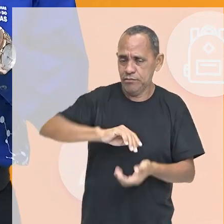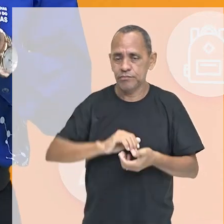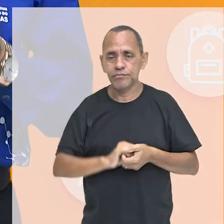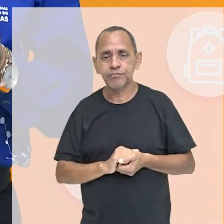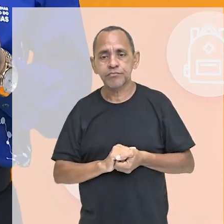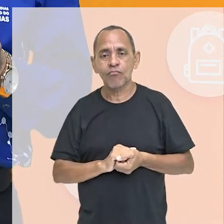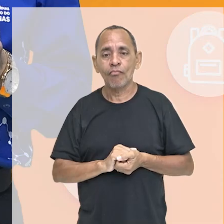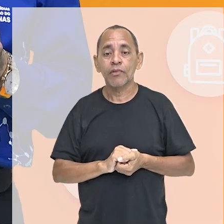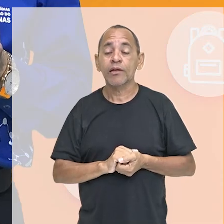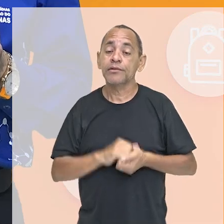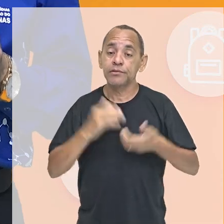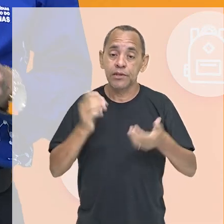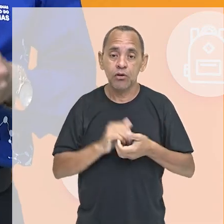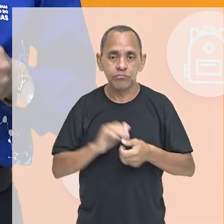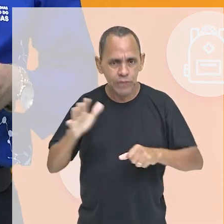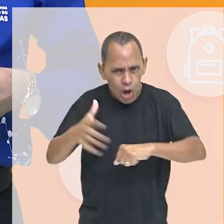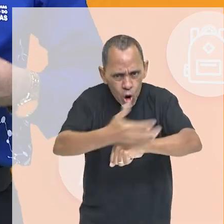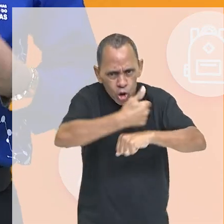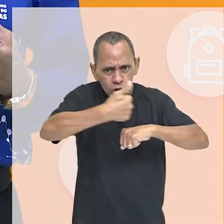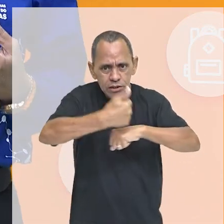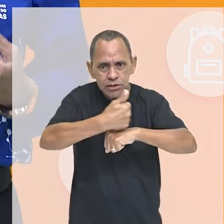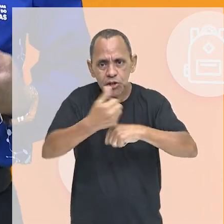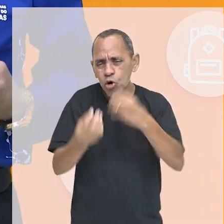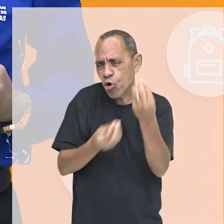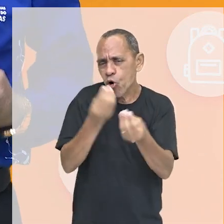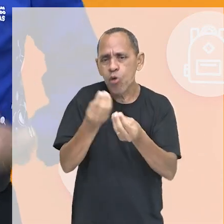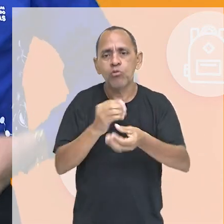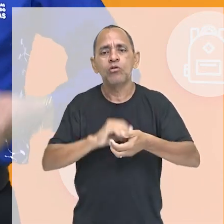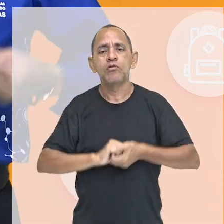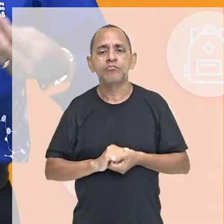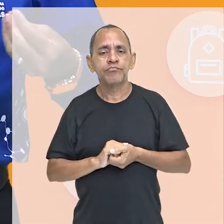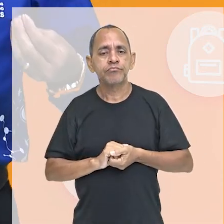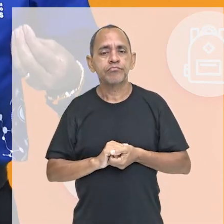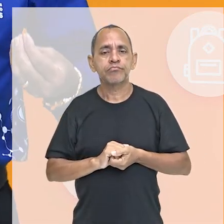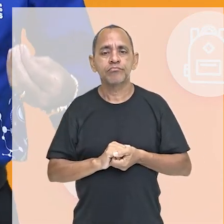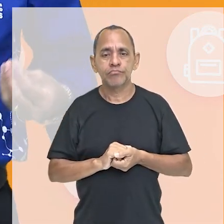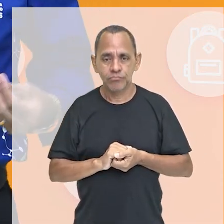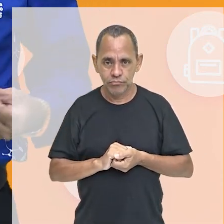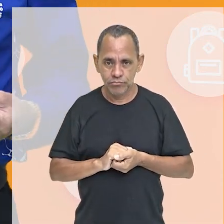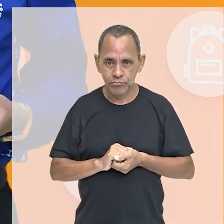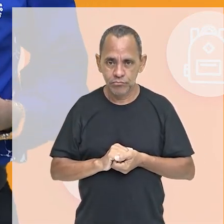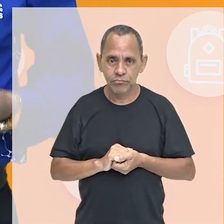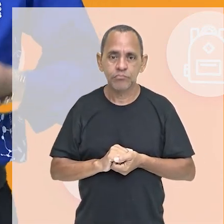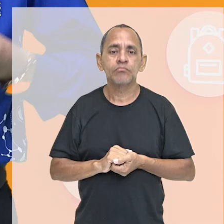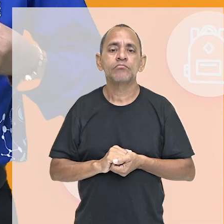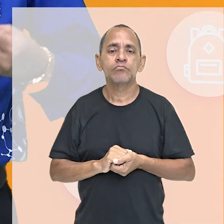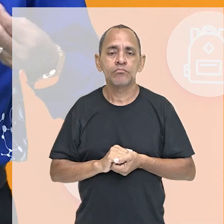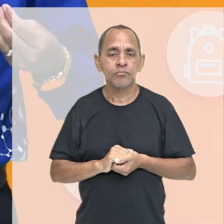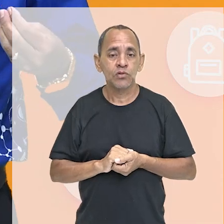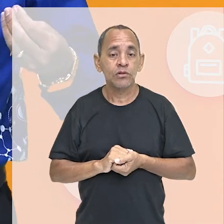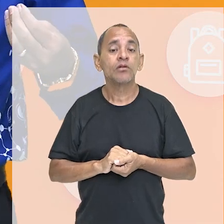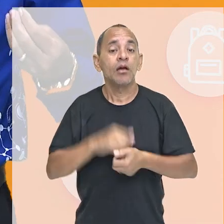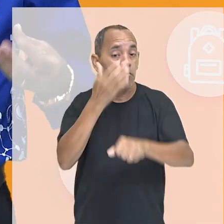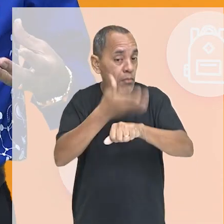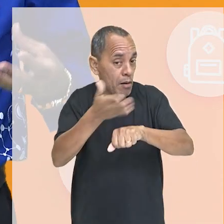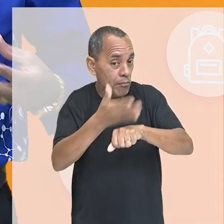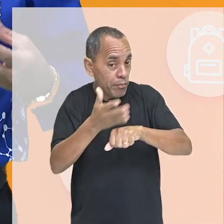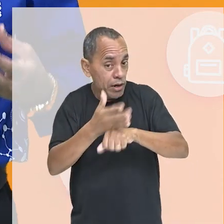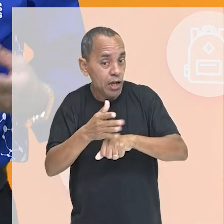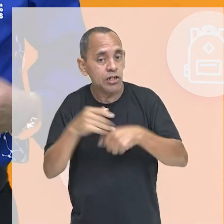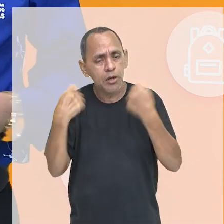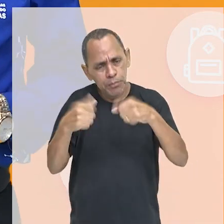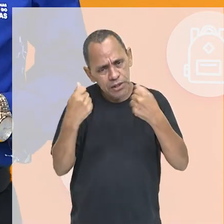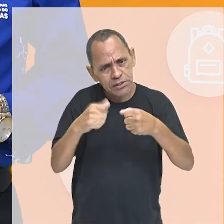a colonização como um movimento, gente, necessário de